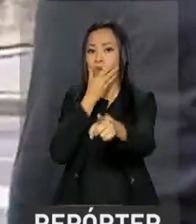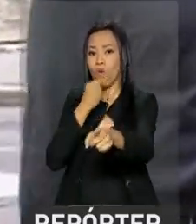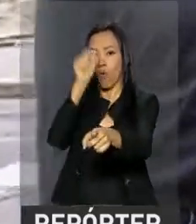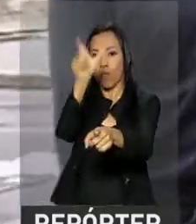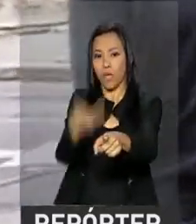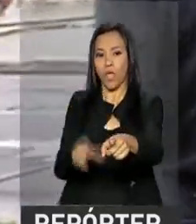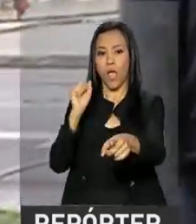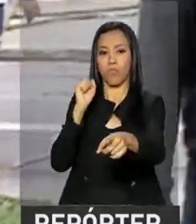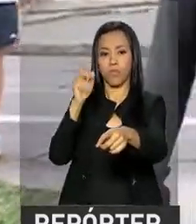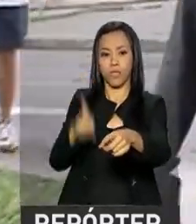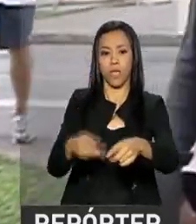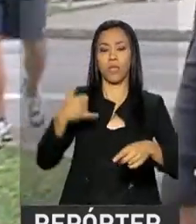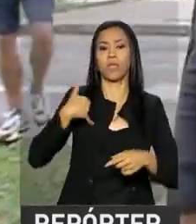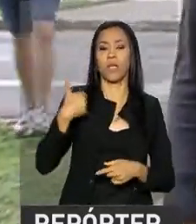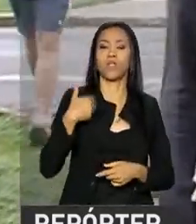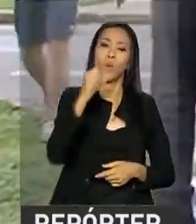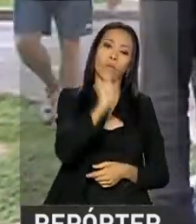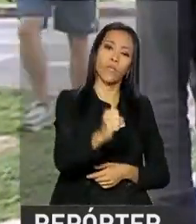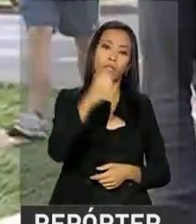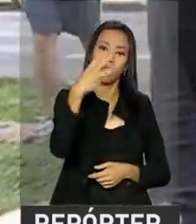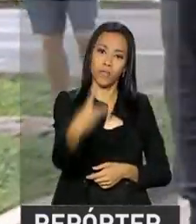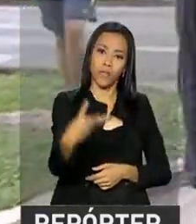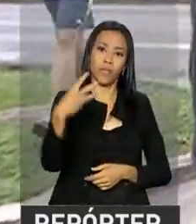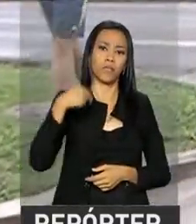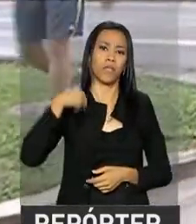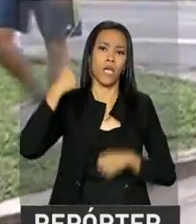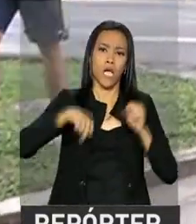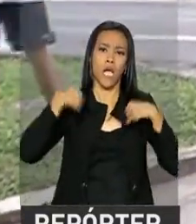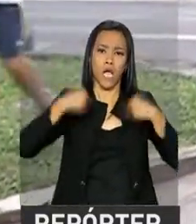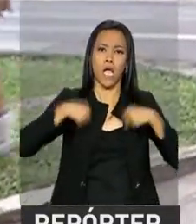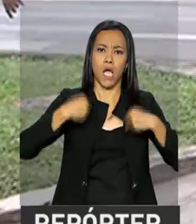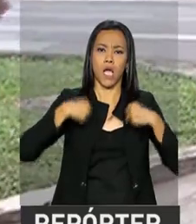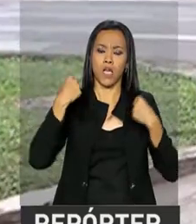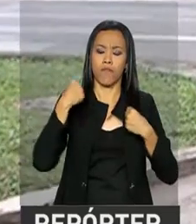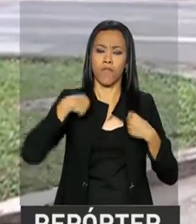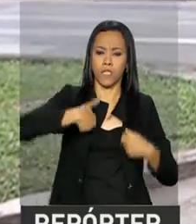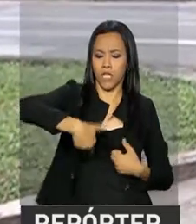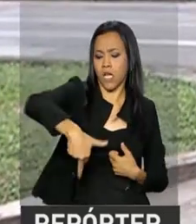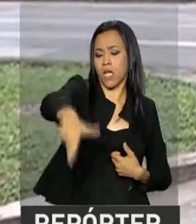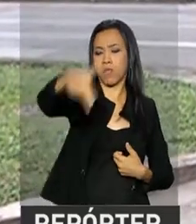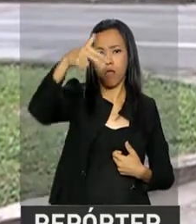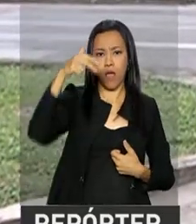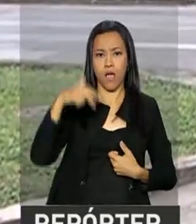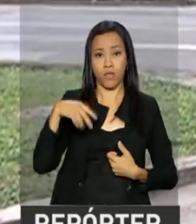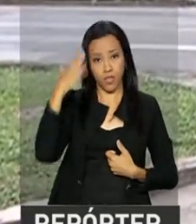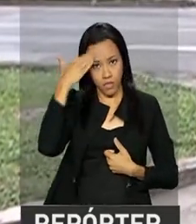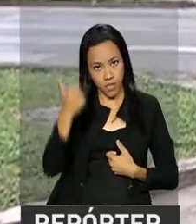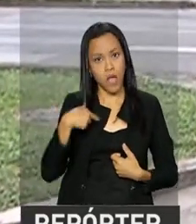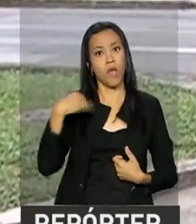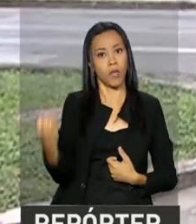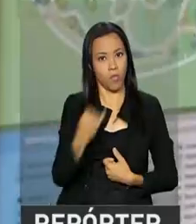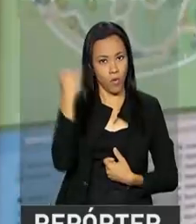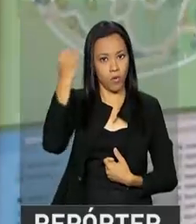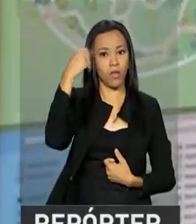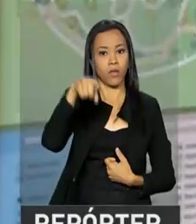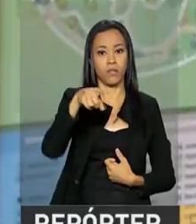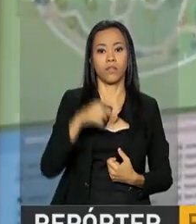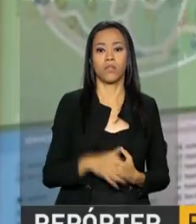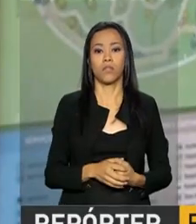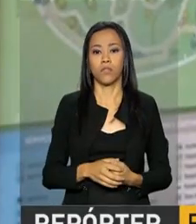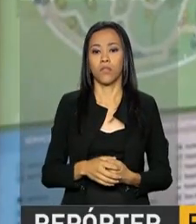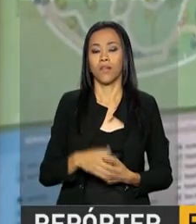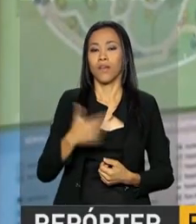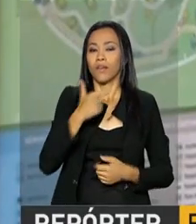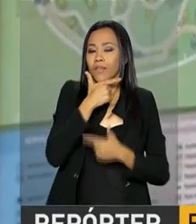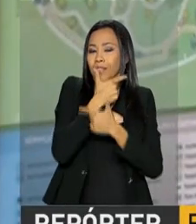Tácio que aos 83 anos faz caminhada e ginástica diariamente e sabe bem a importância disso no meu humor